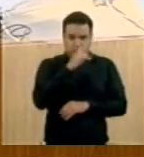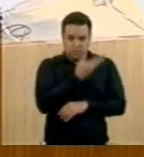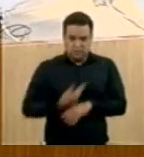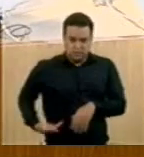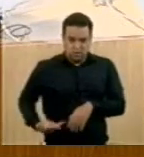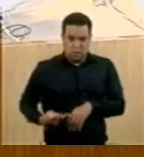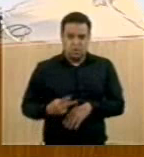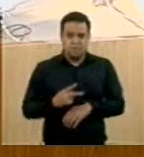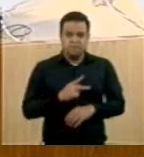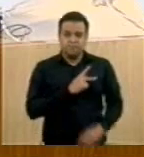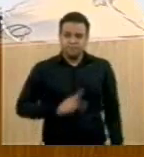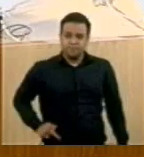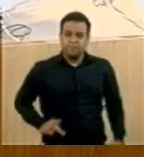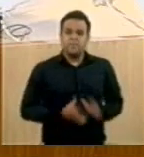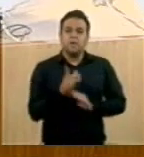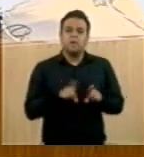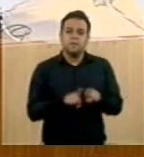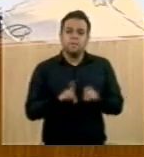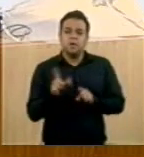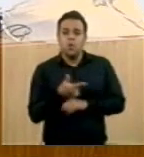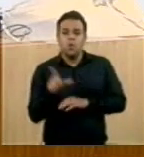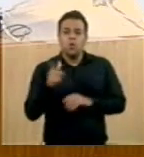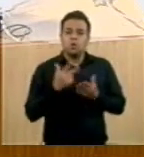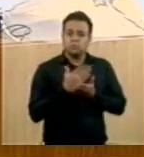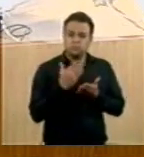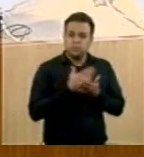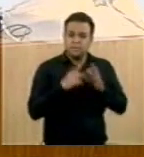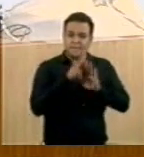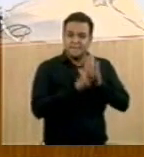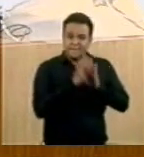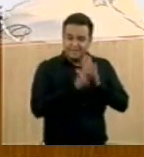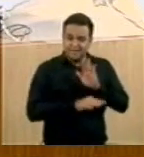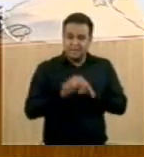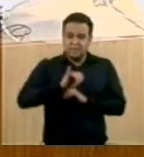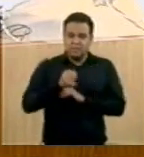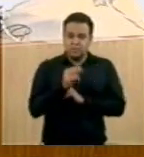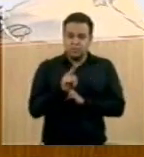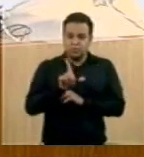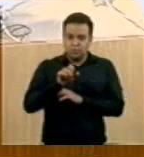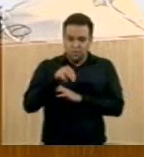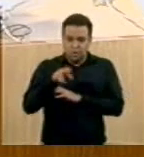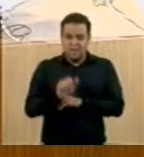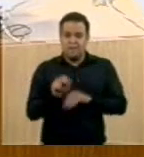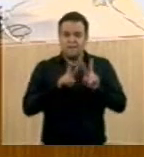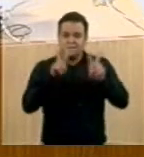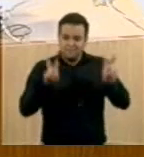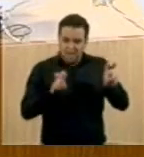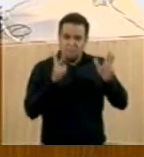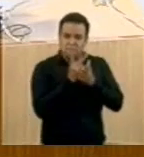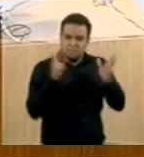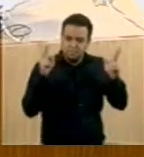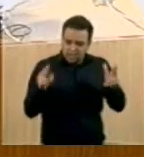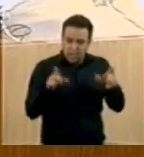como a obra de Juliana Cesário Alvim Gomes sobre o tema,